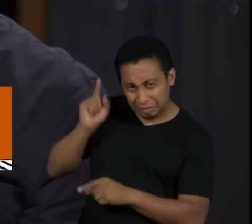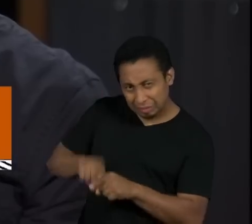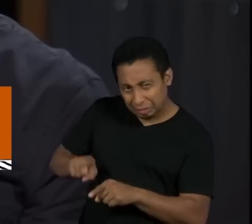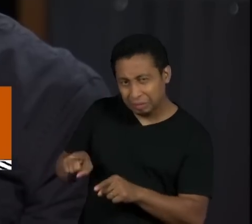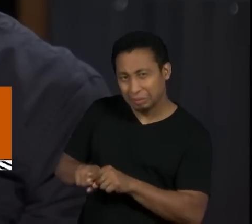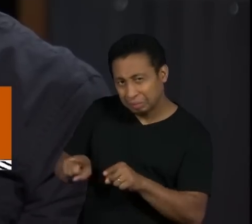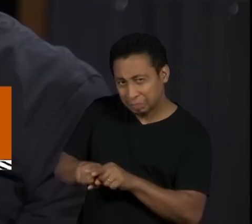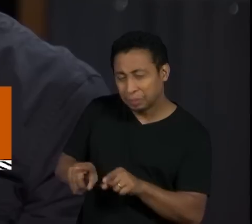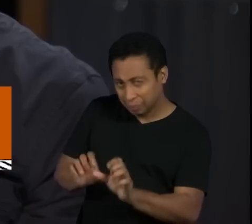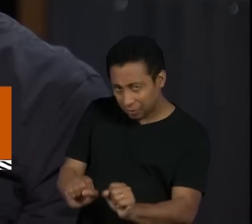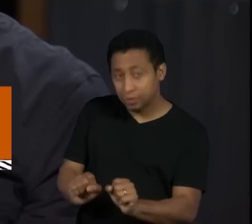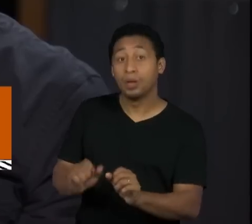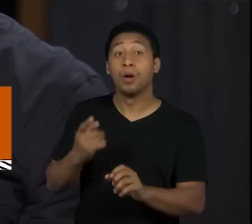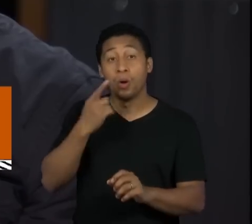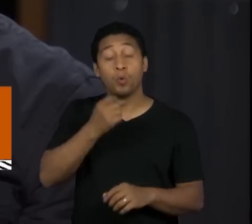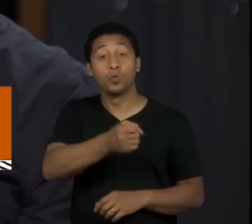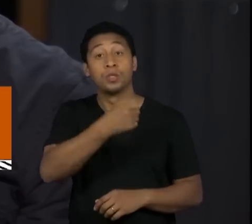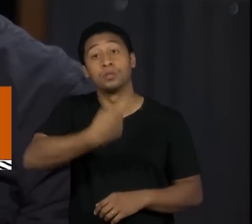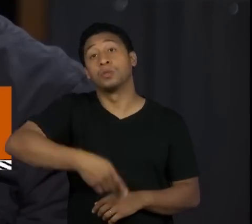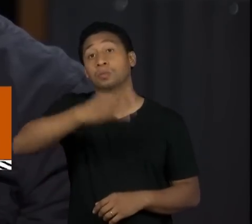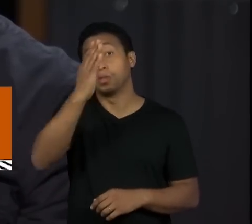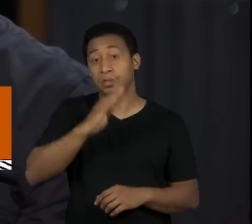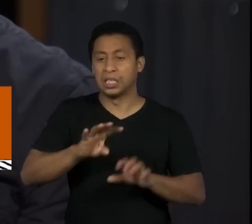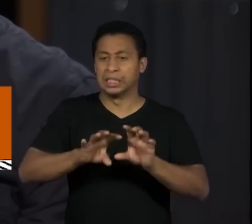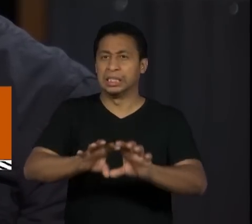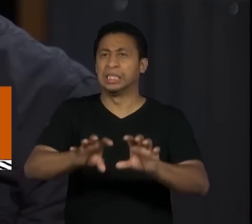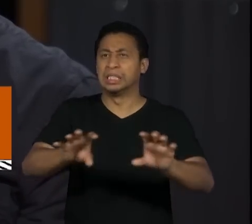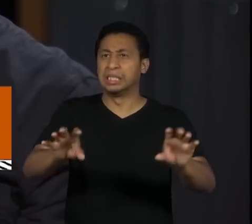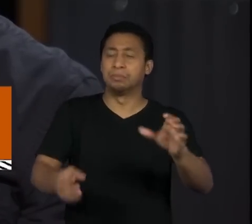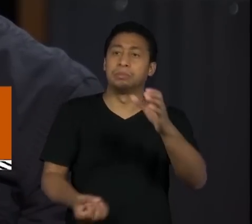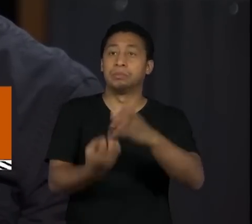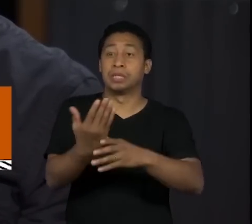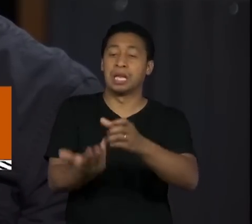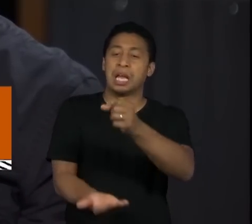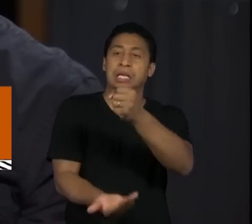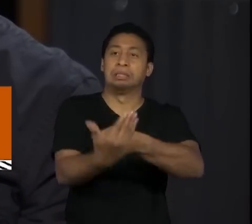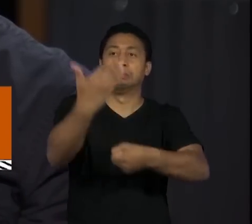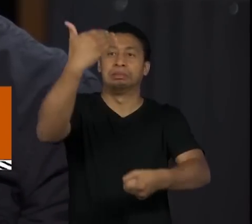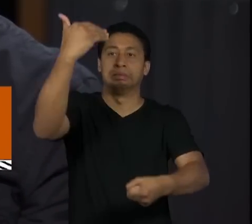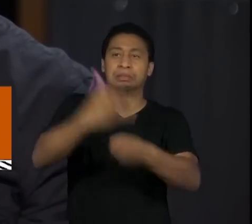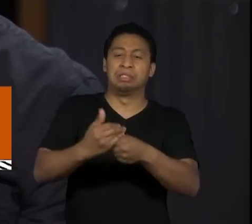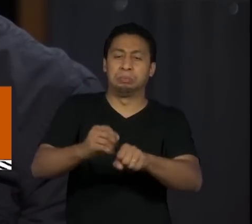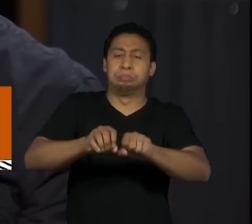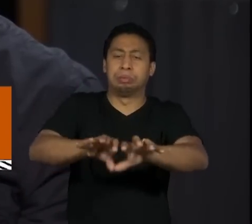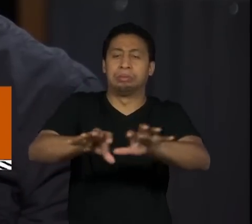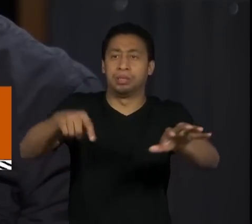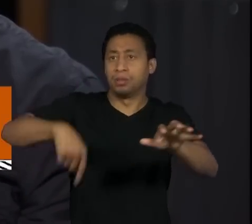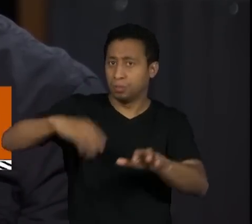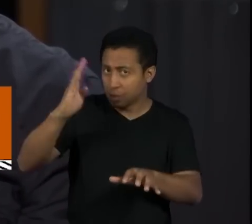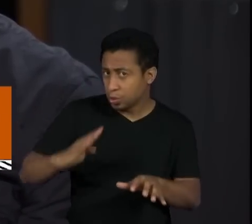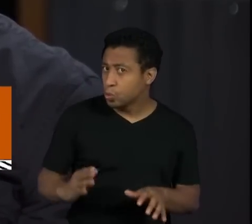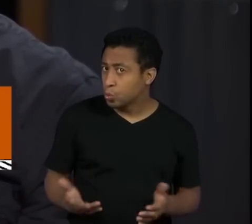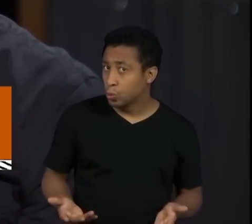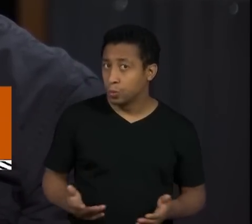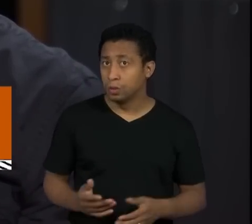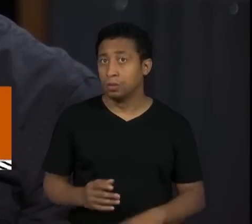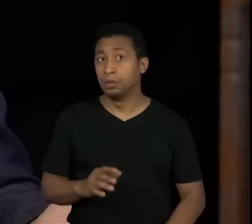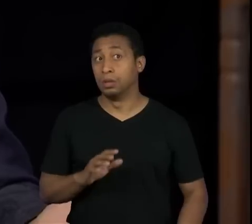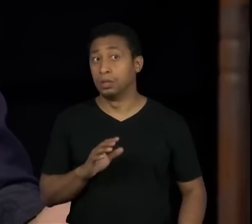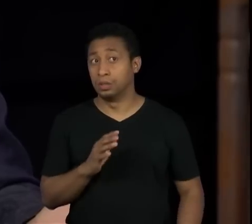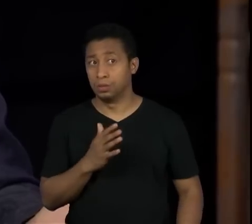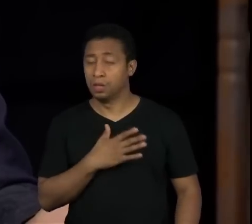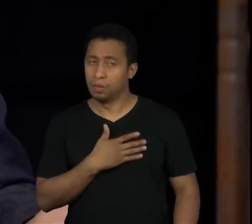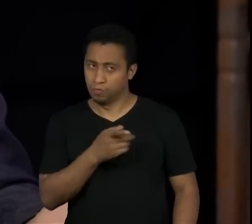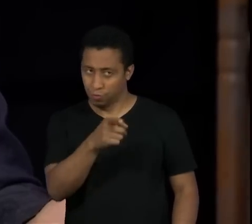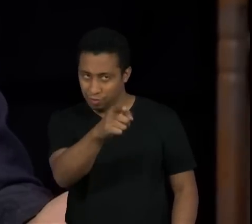a postura do jornalismo brasileiro contribuiu para a ascensão do fascismo no Brasil? Eu vou deixar o meu convidado